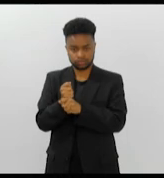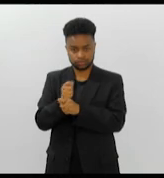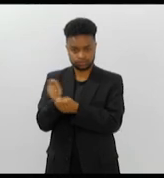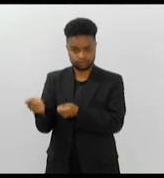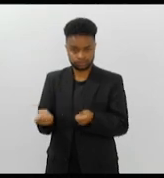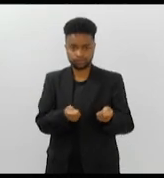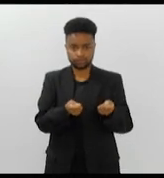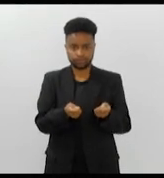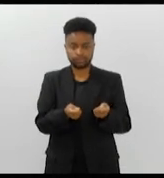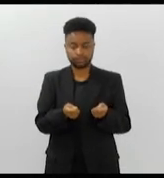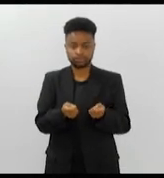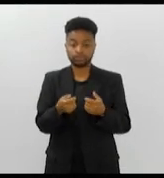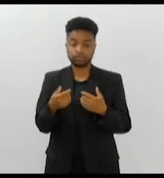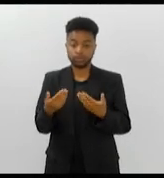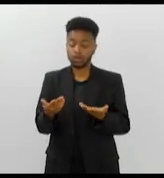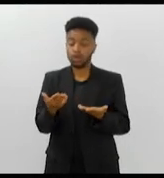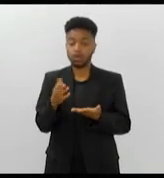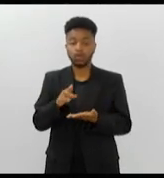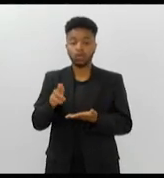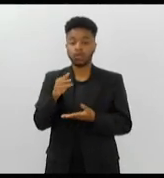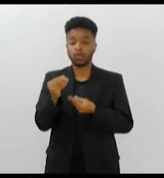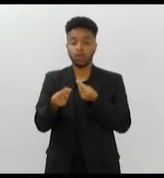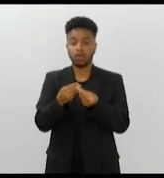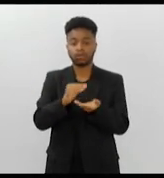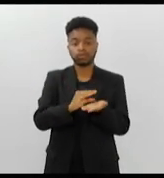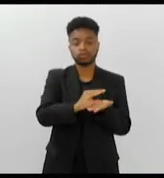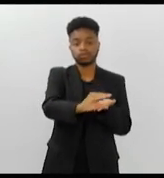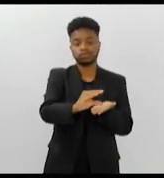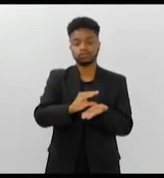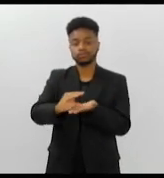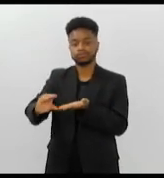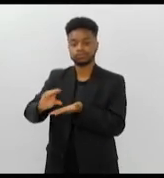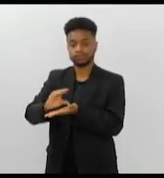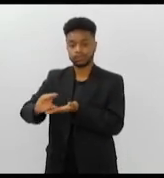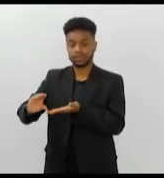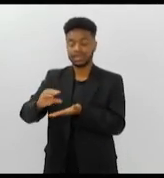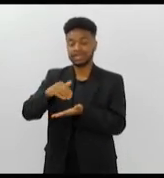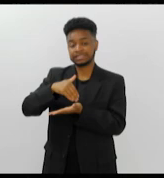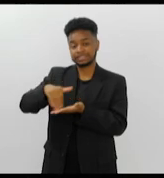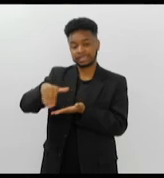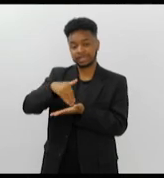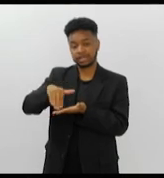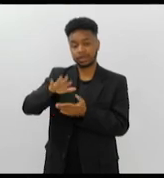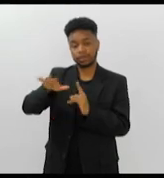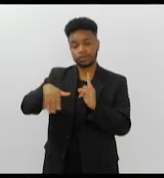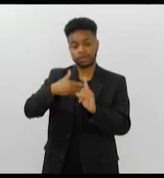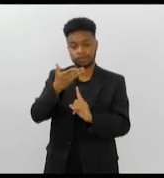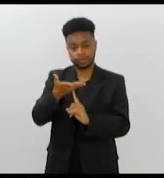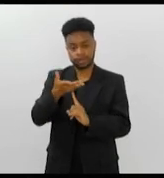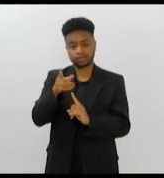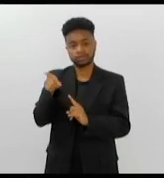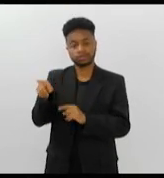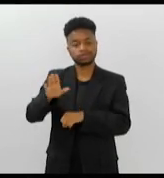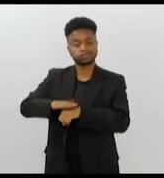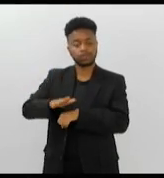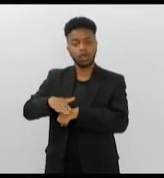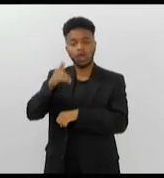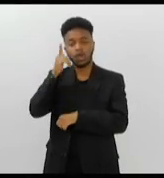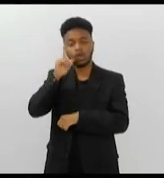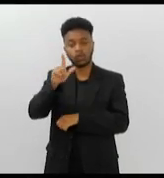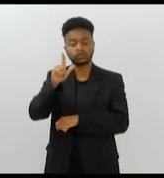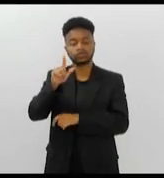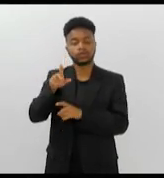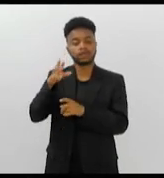a ser destinada à secretaria do meio ambiente para que ela fizesse a fiscalização